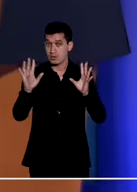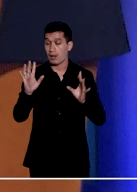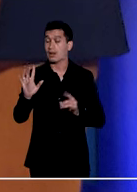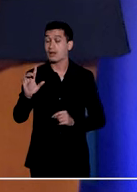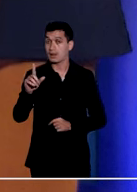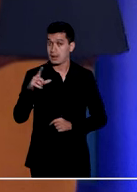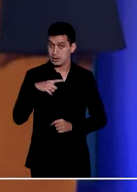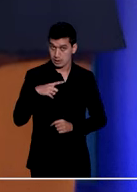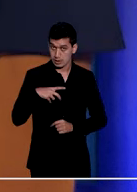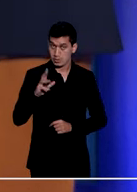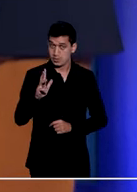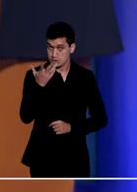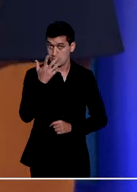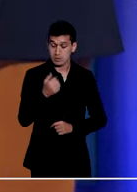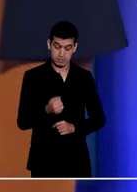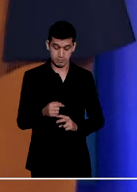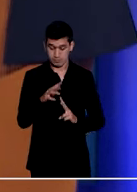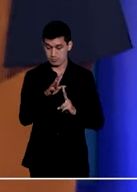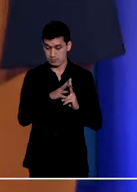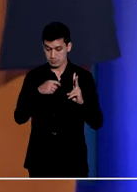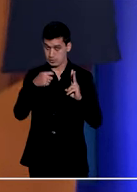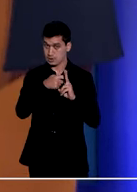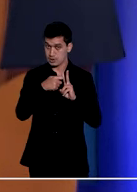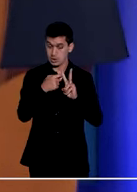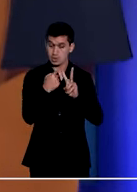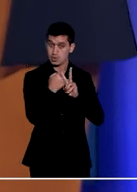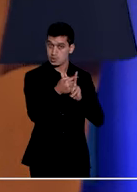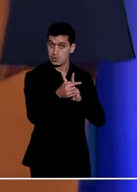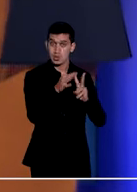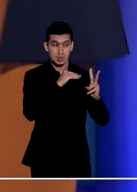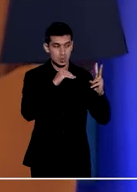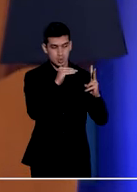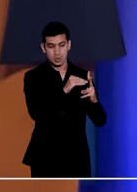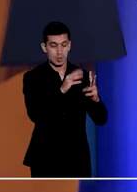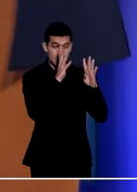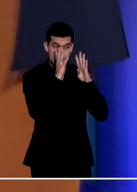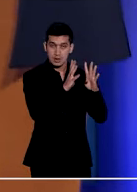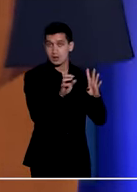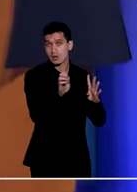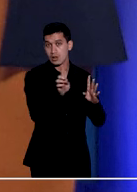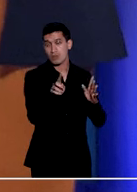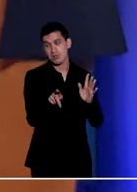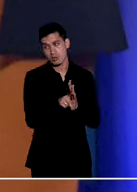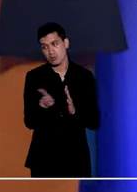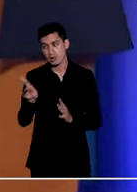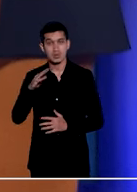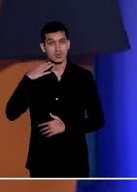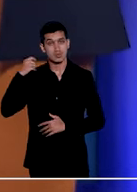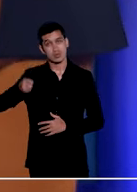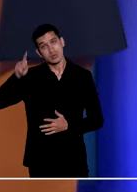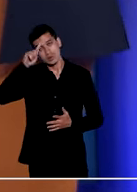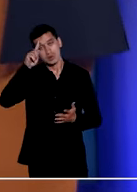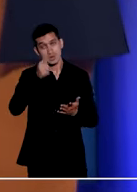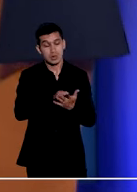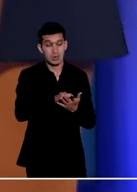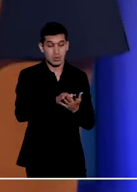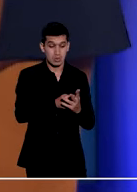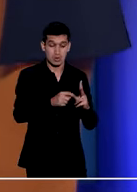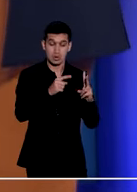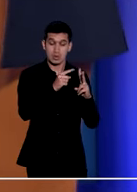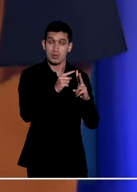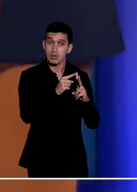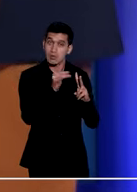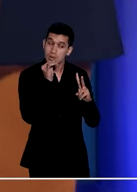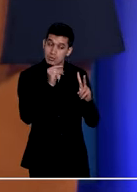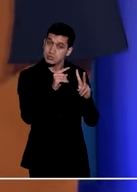situação em que as duas partes não foram totalmente atendidas por uma decisão judicial e uma delas resolve recorrer